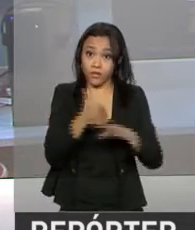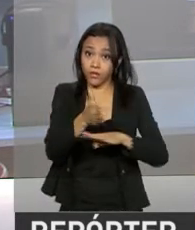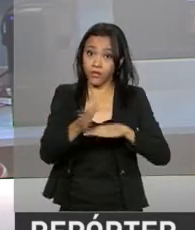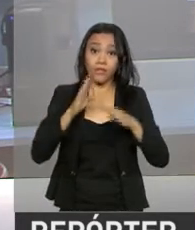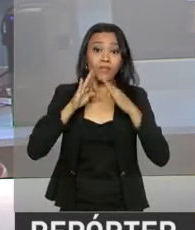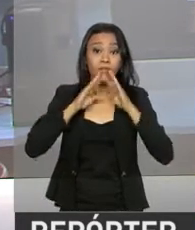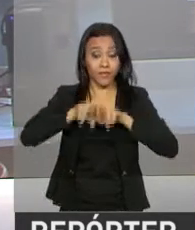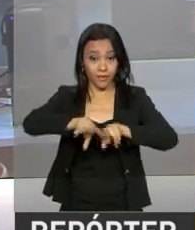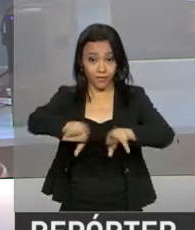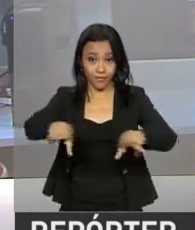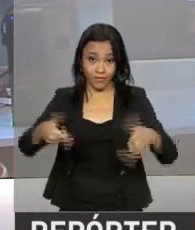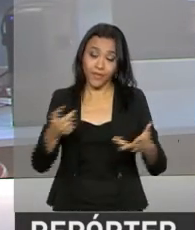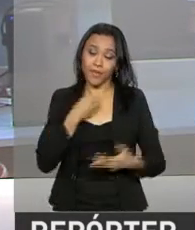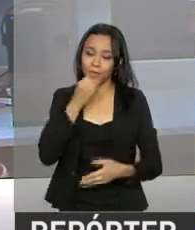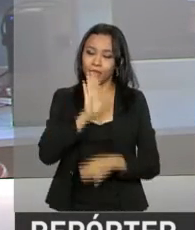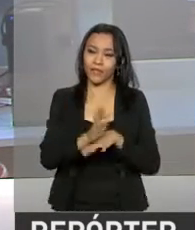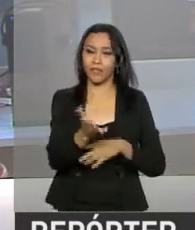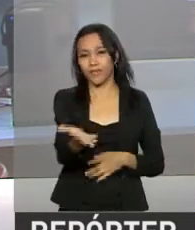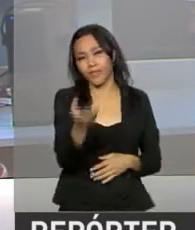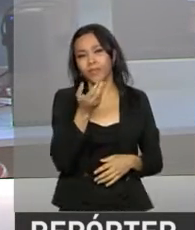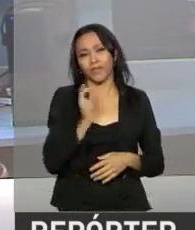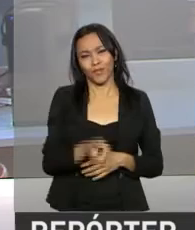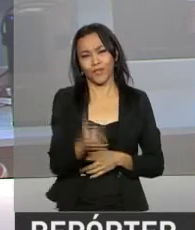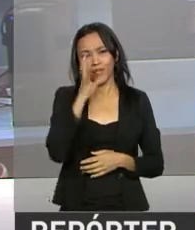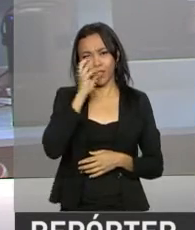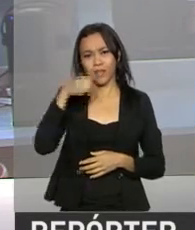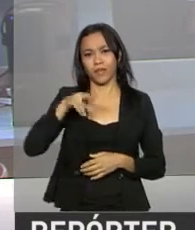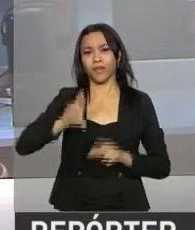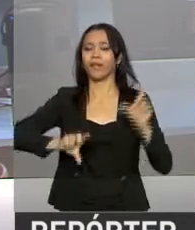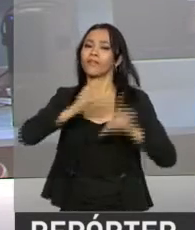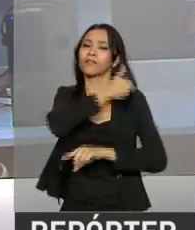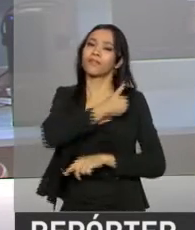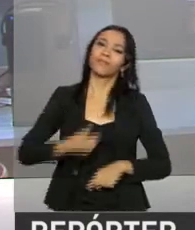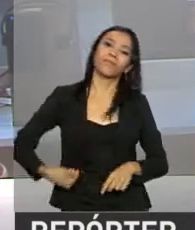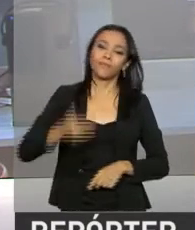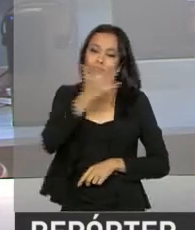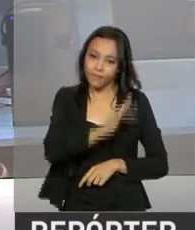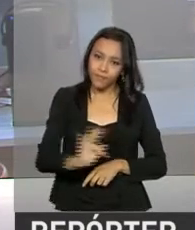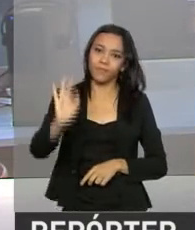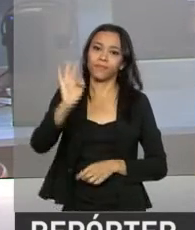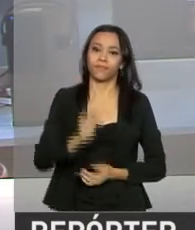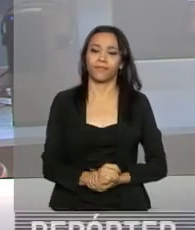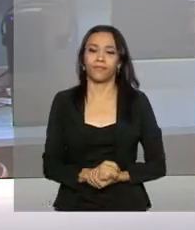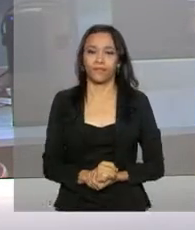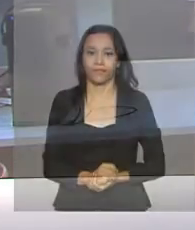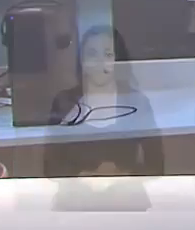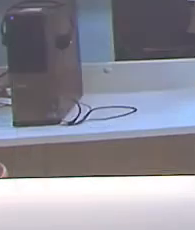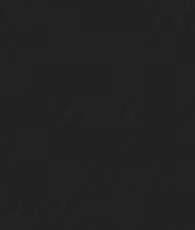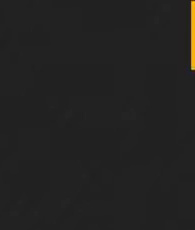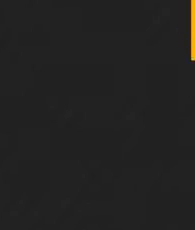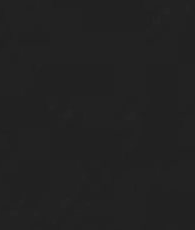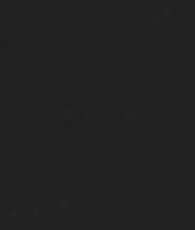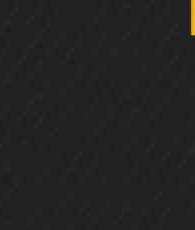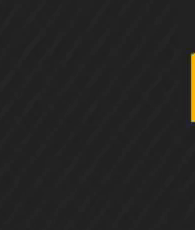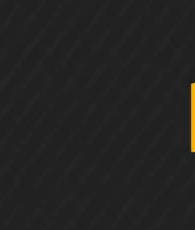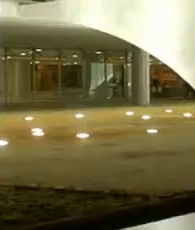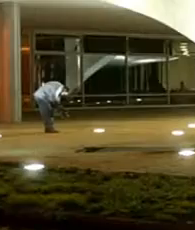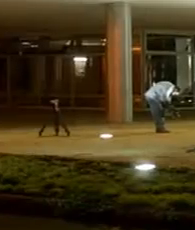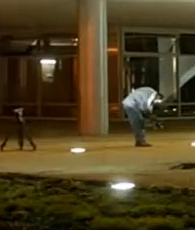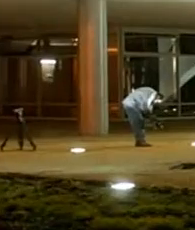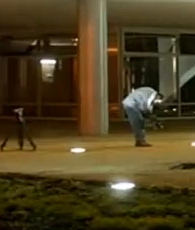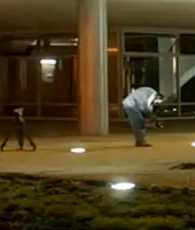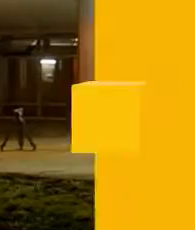nossas redes sociais. Uma boa tarde para você e continue com a gente aqui na NBR, a TV do Governo Federal.